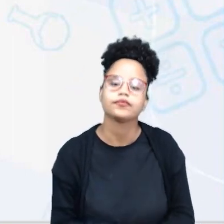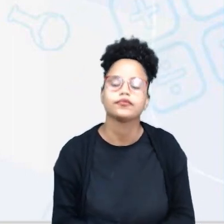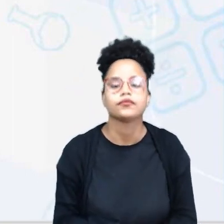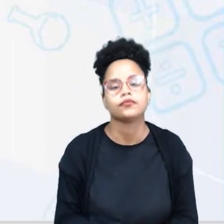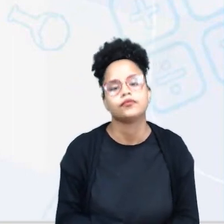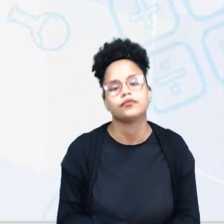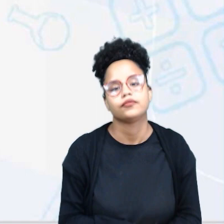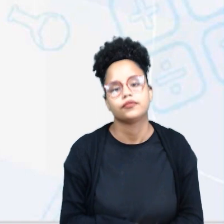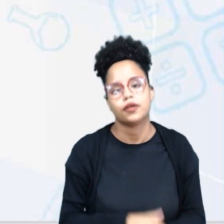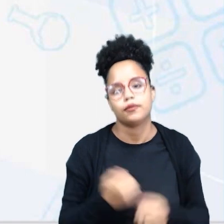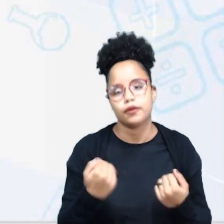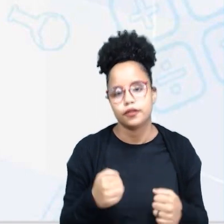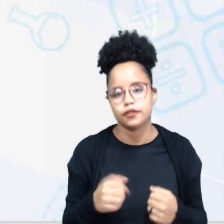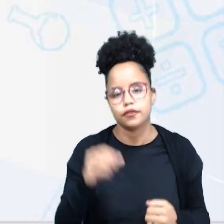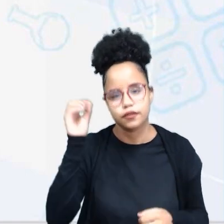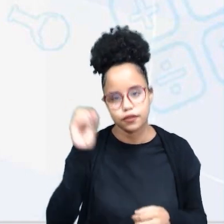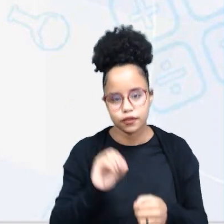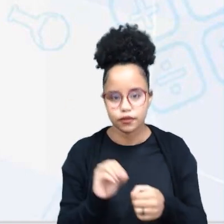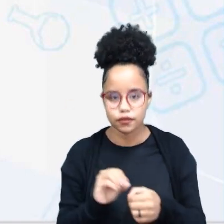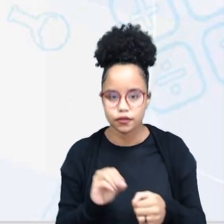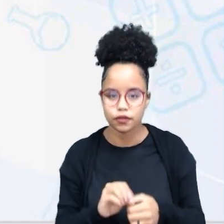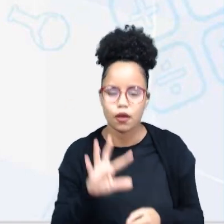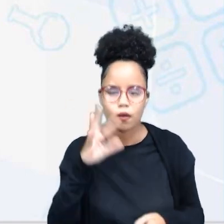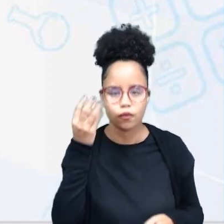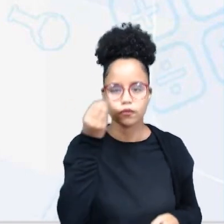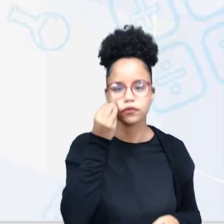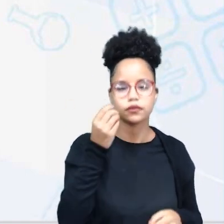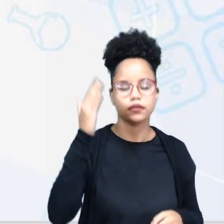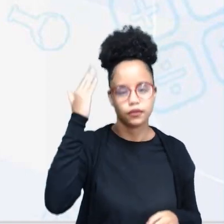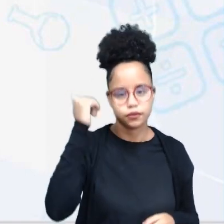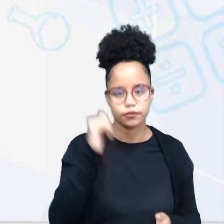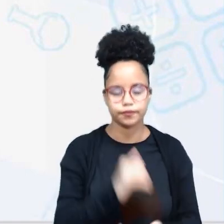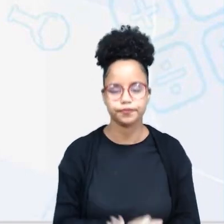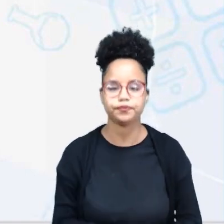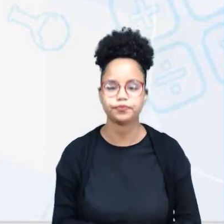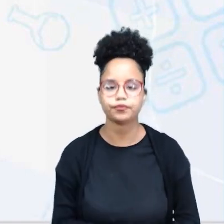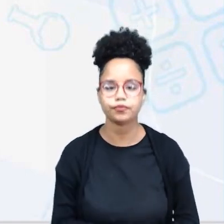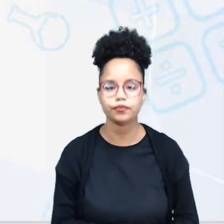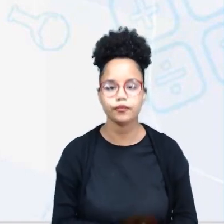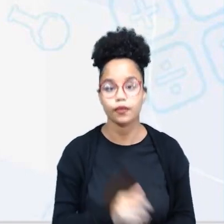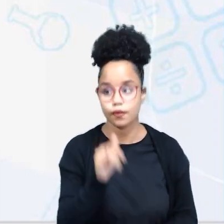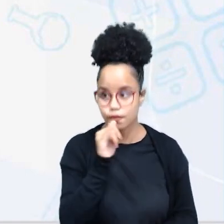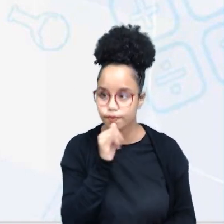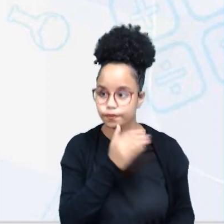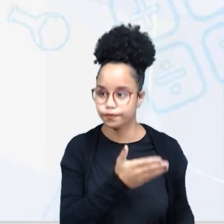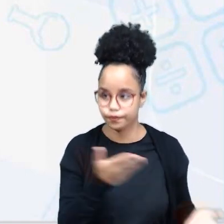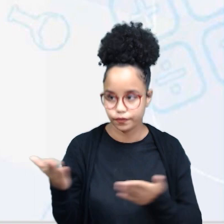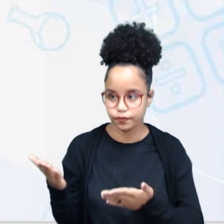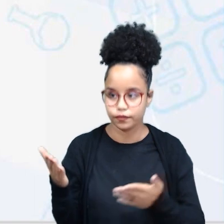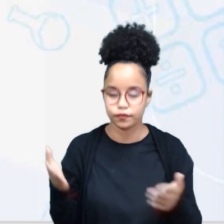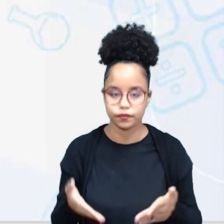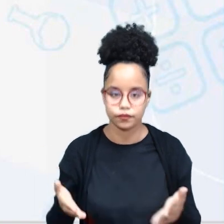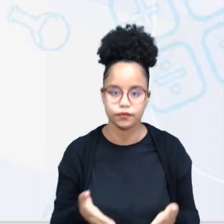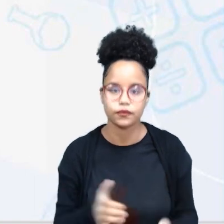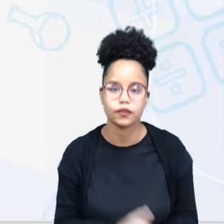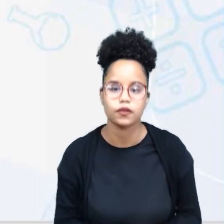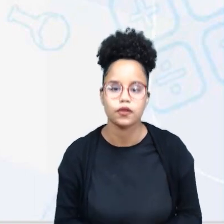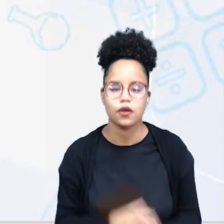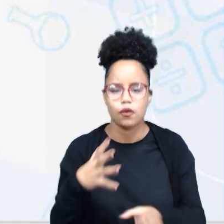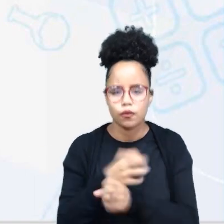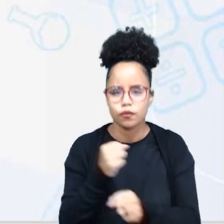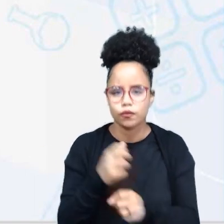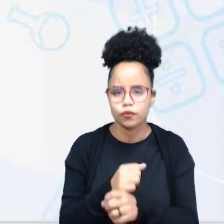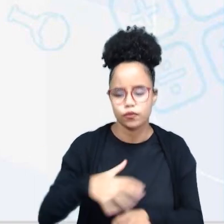poder ficar completo né a gente preencher as lacunas que não possa existir então exemplo que eu trago É isso aí o calcule a área de um círculo